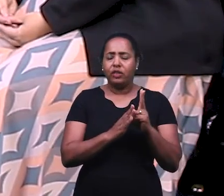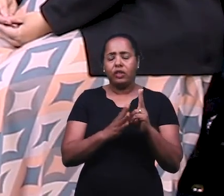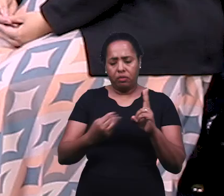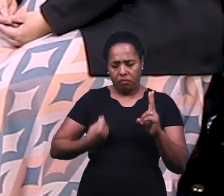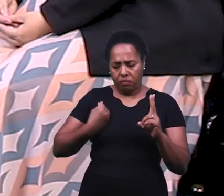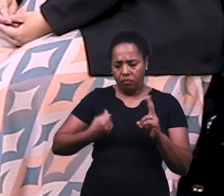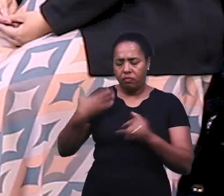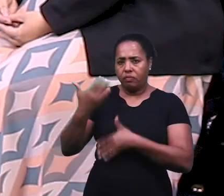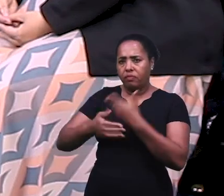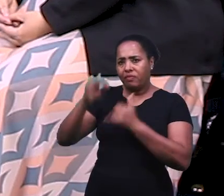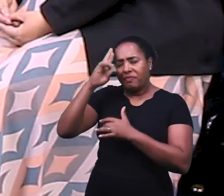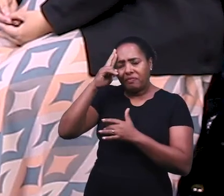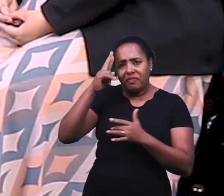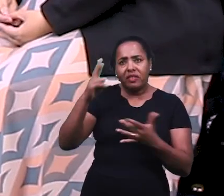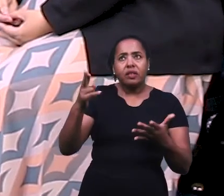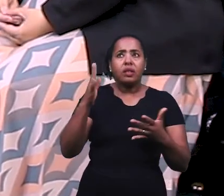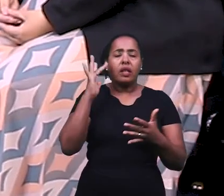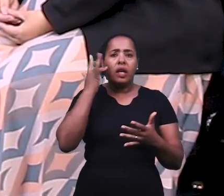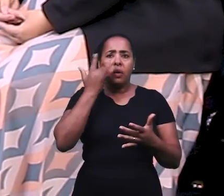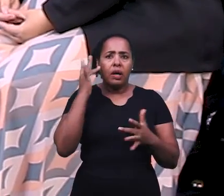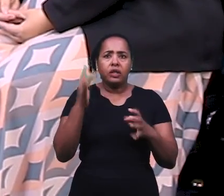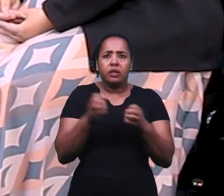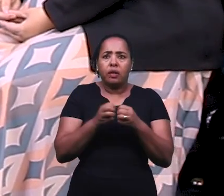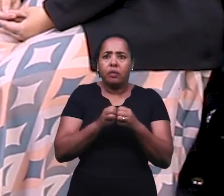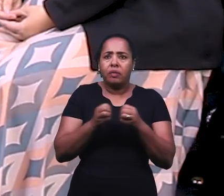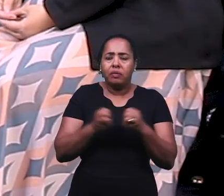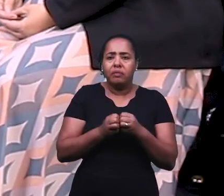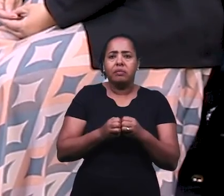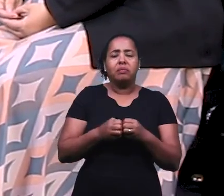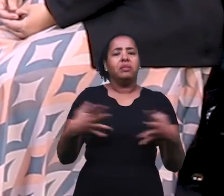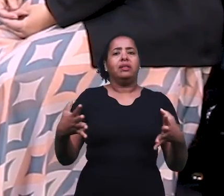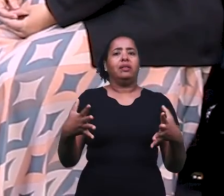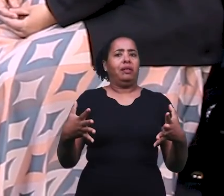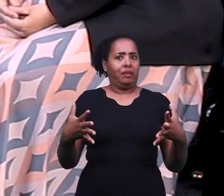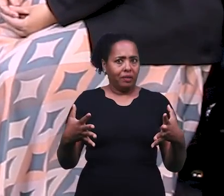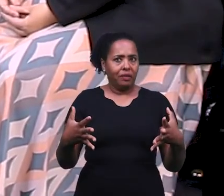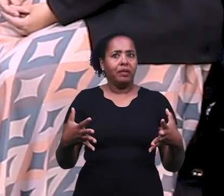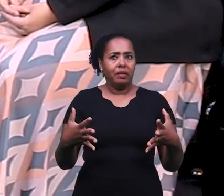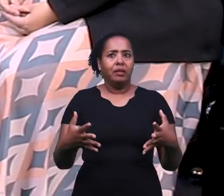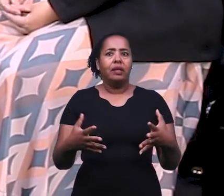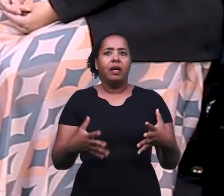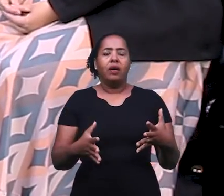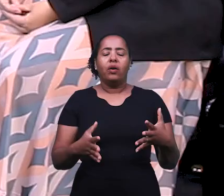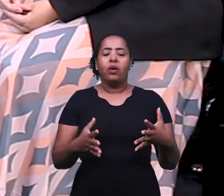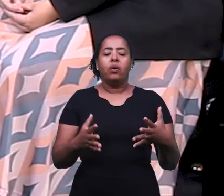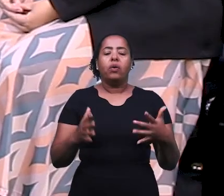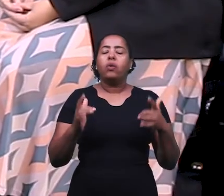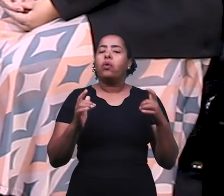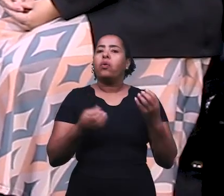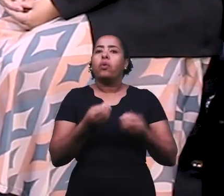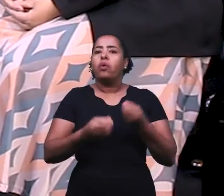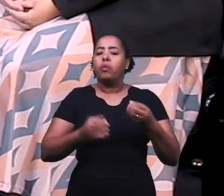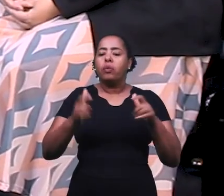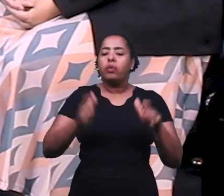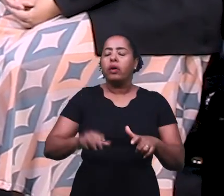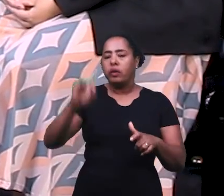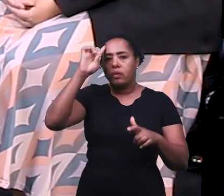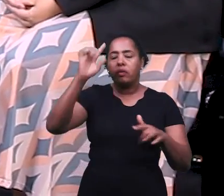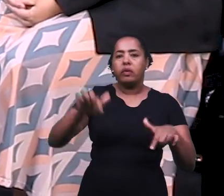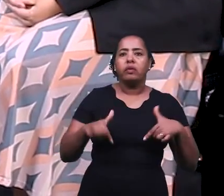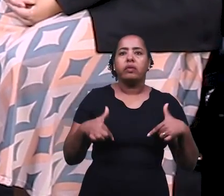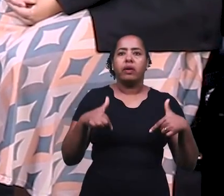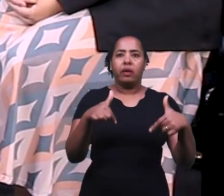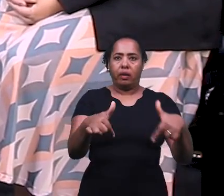não, um indígena tá na presença do Senhor, eu acho assim que é um milagre, né? É uma coisa muito... Você vê